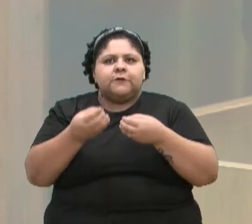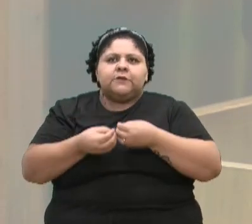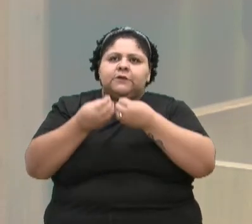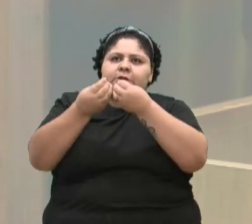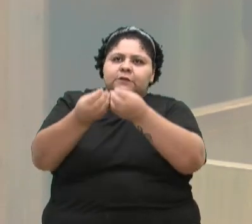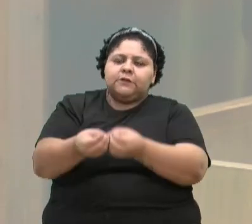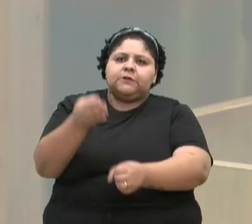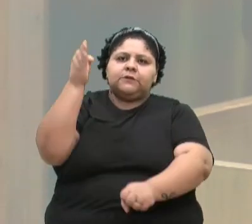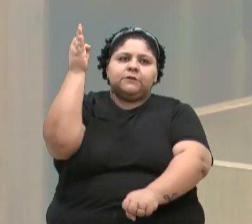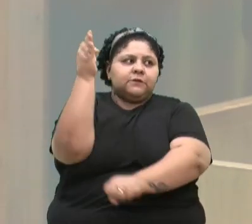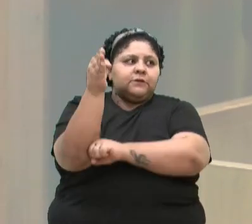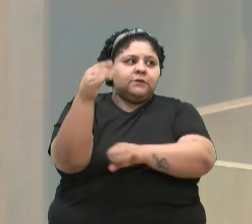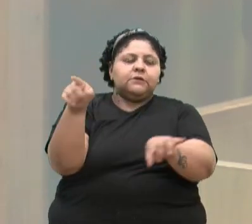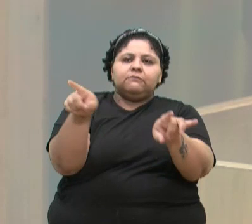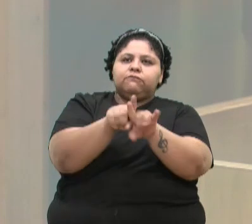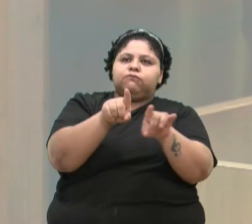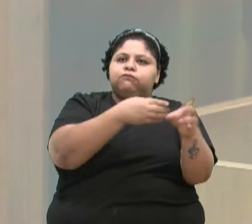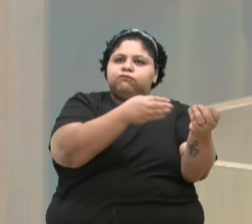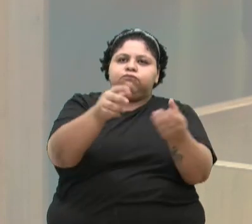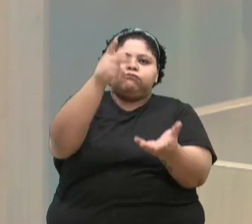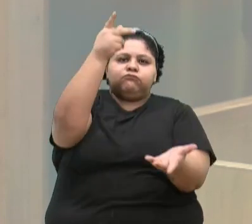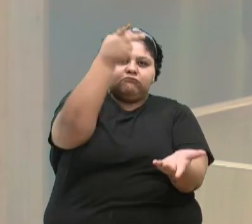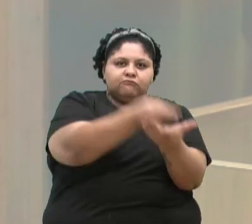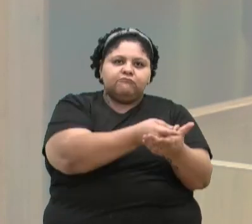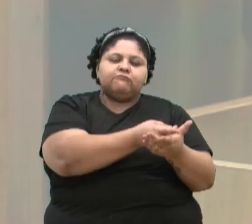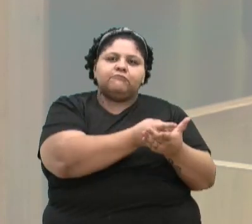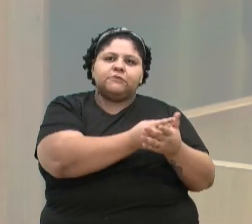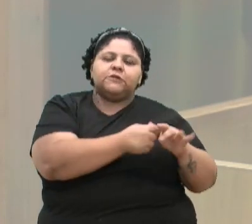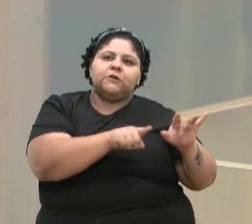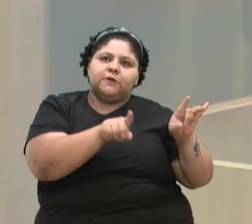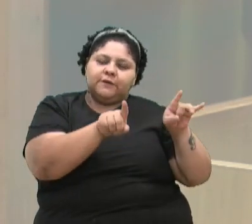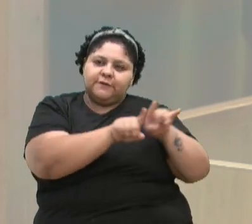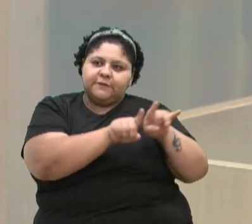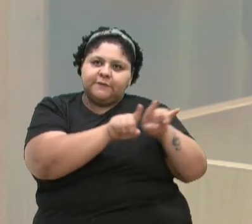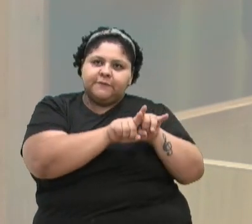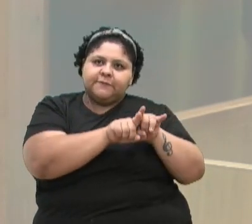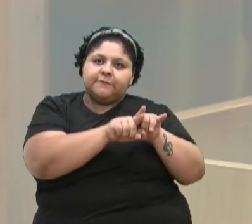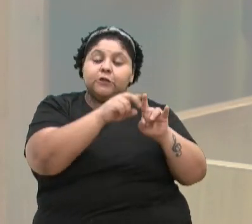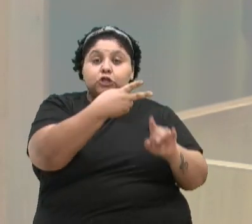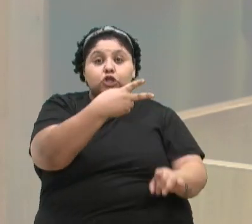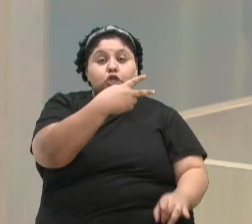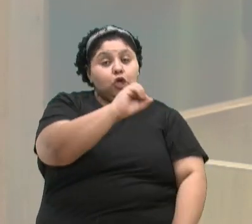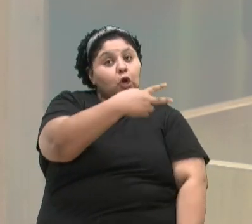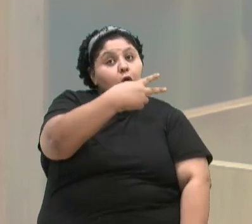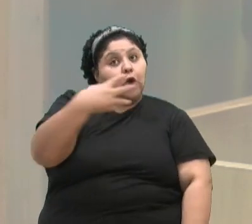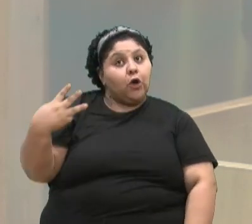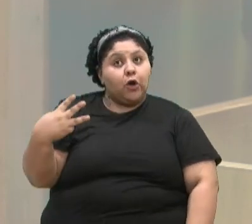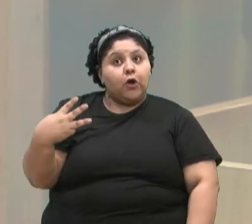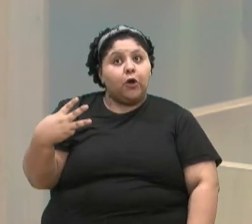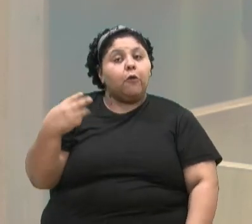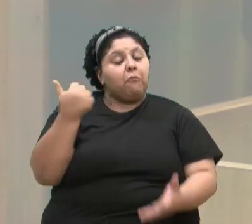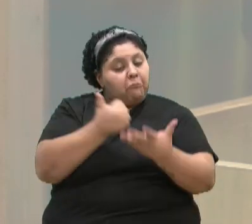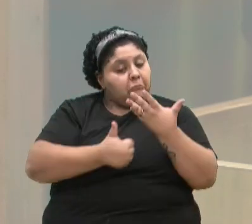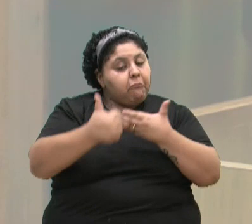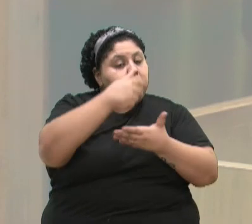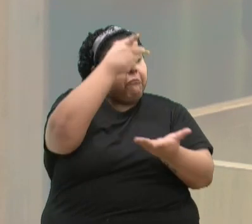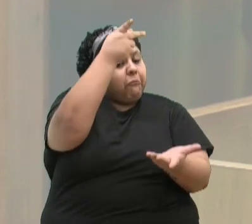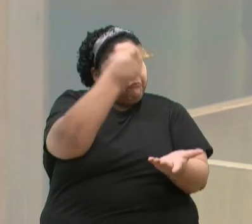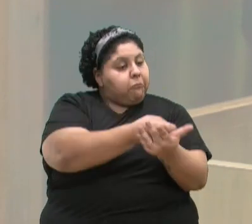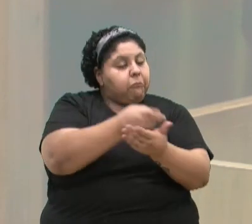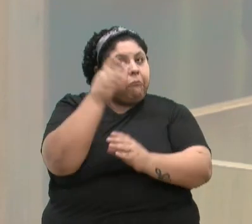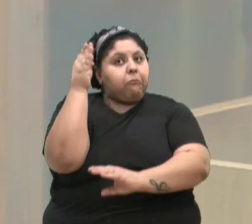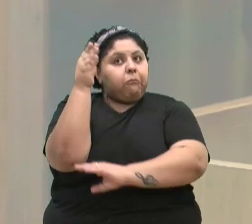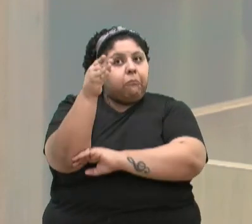Caxias uma série de prêmios, como o Traveler's Choice Best of the Best 2023 e o prestigiado prêmio Blue Tree